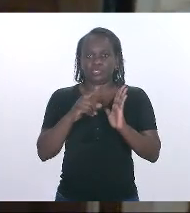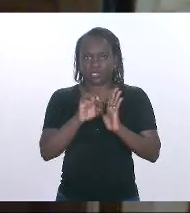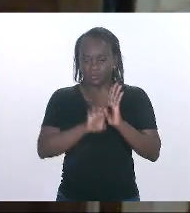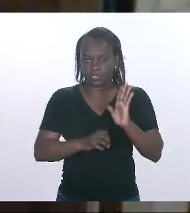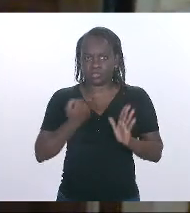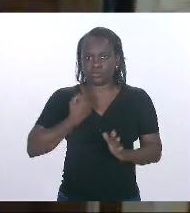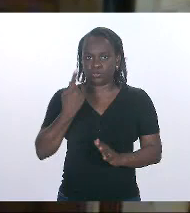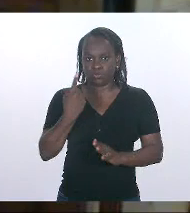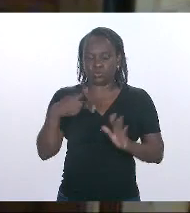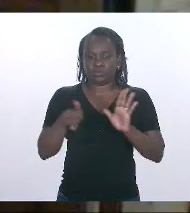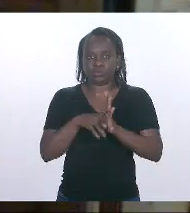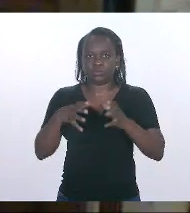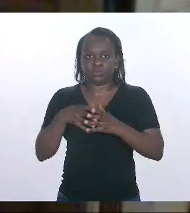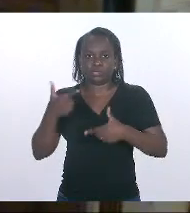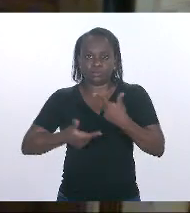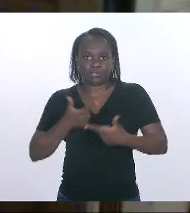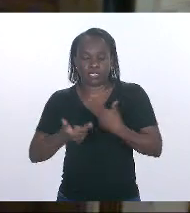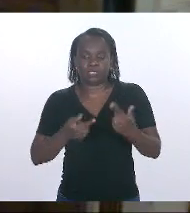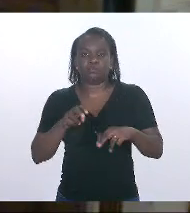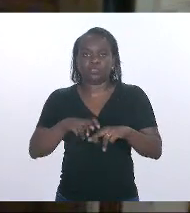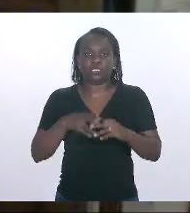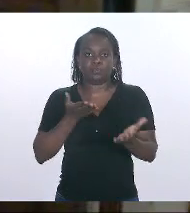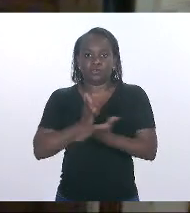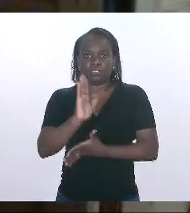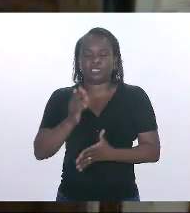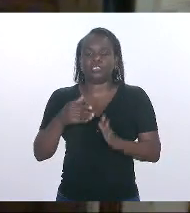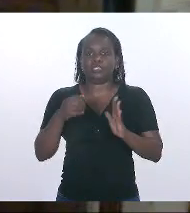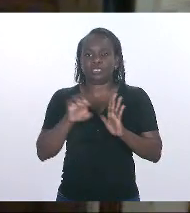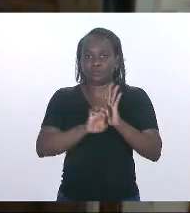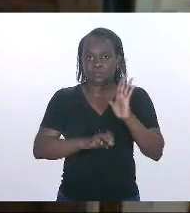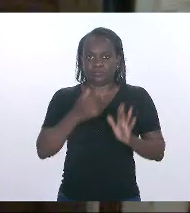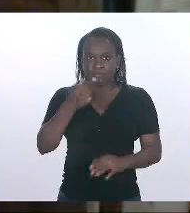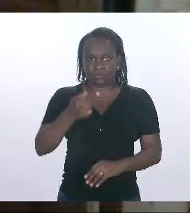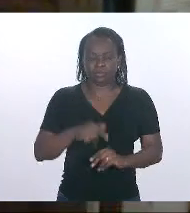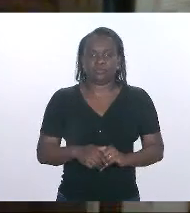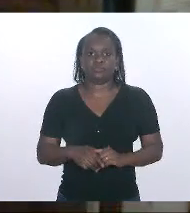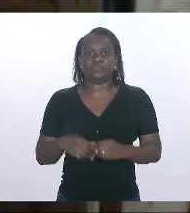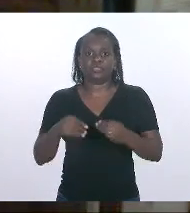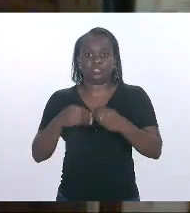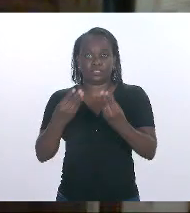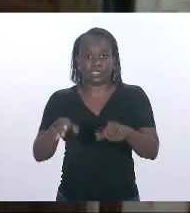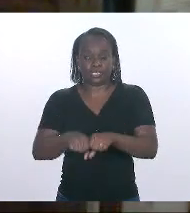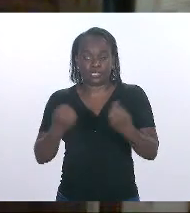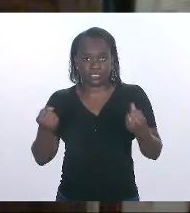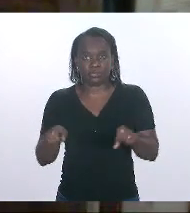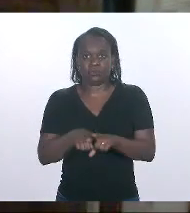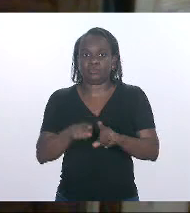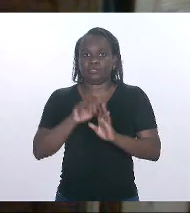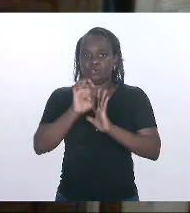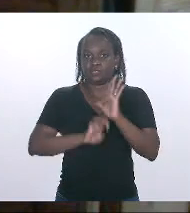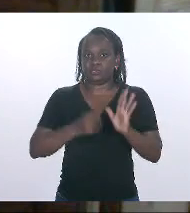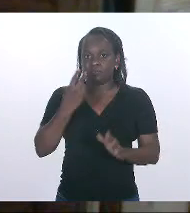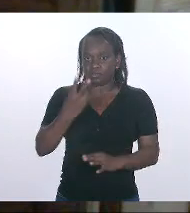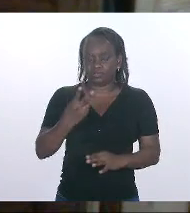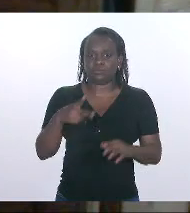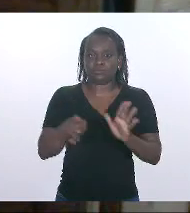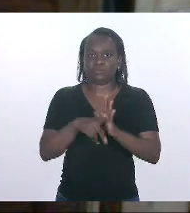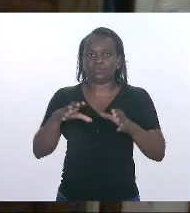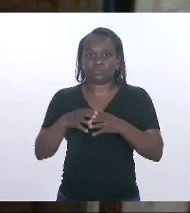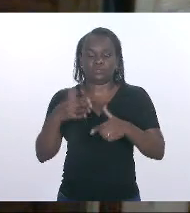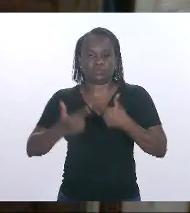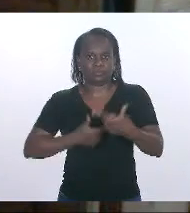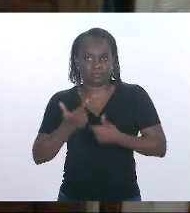da Comissão de Trabalho pela aprovação da emenda 7. Prejudicabilidade da emenda 2 da Comissão de